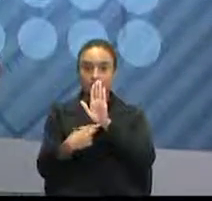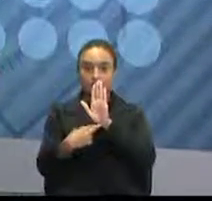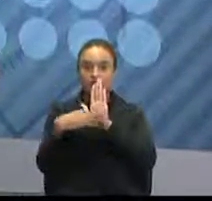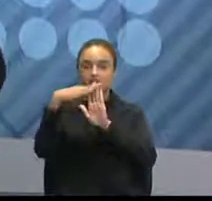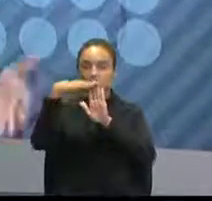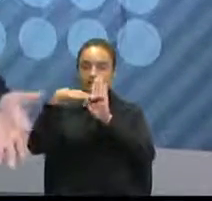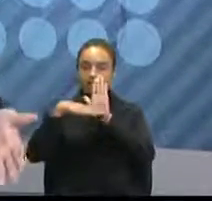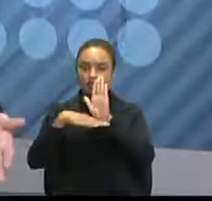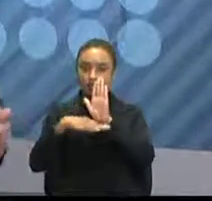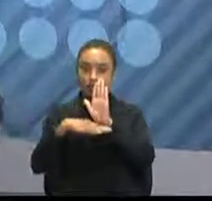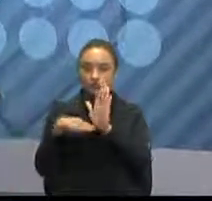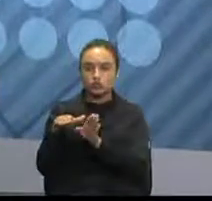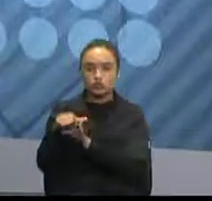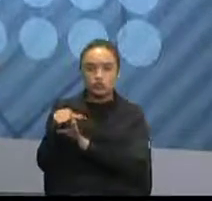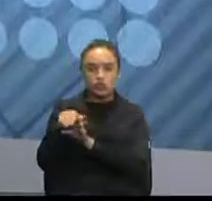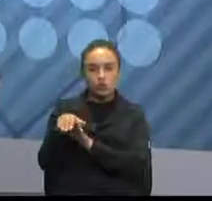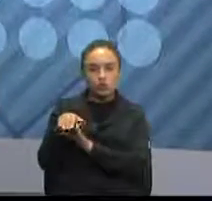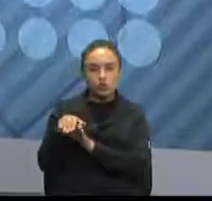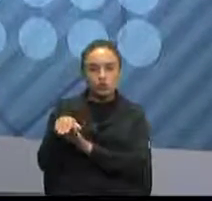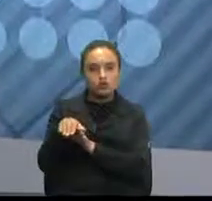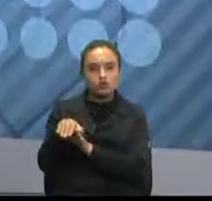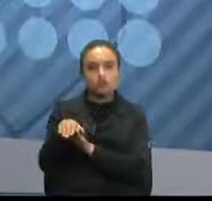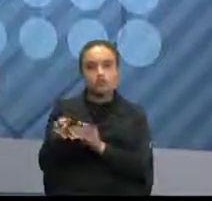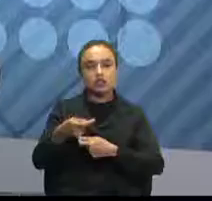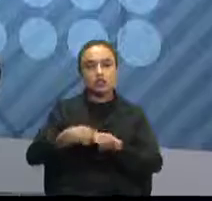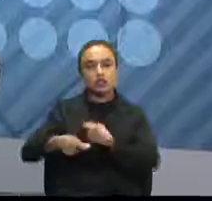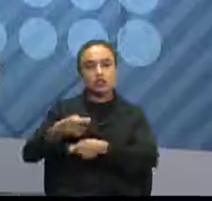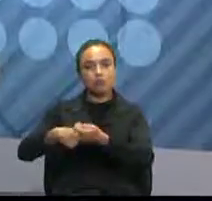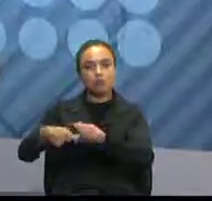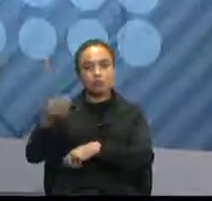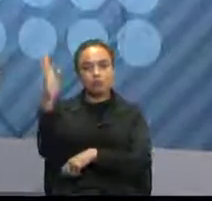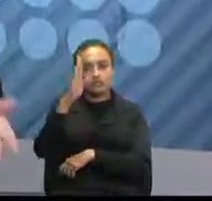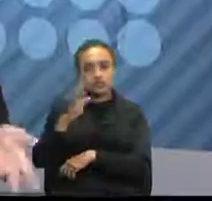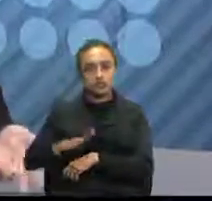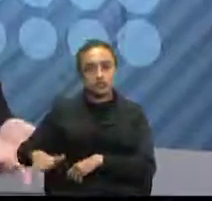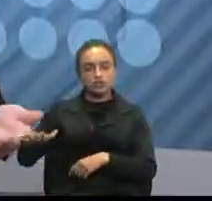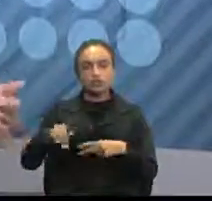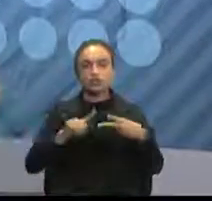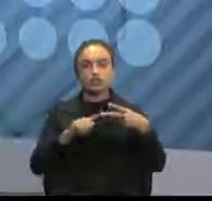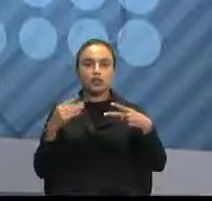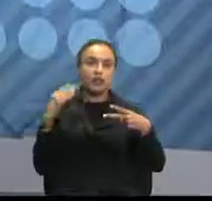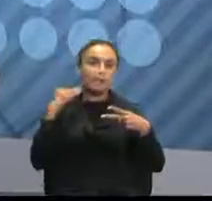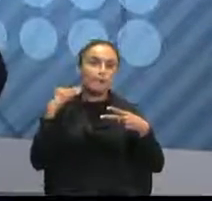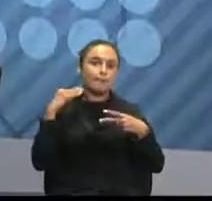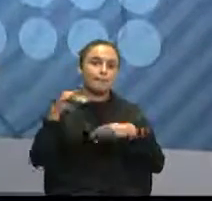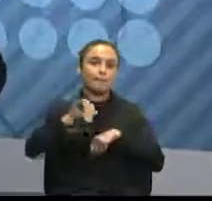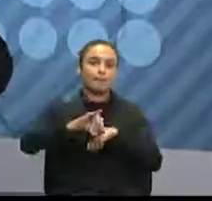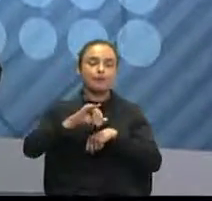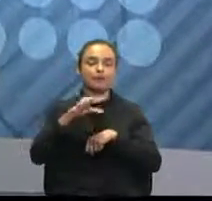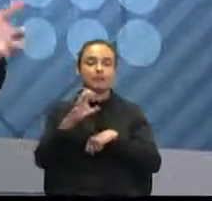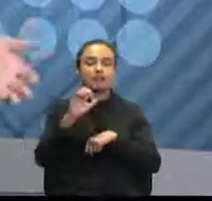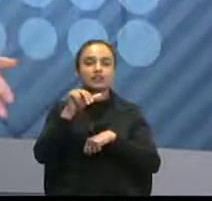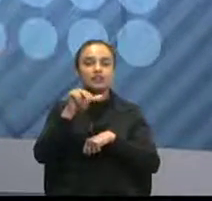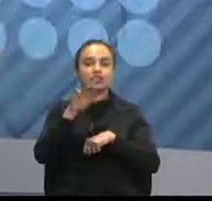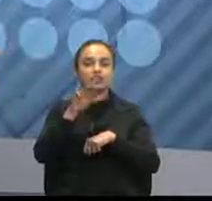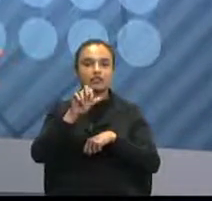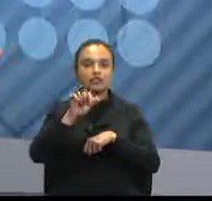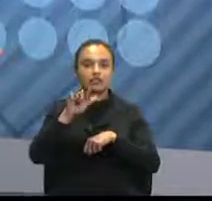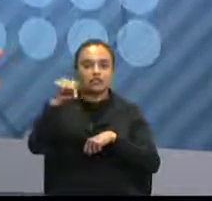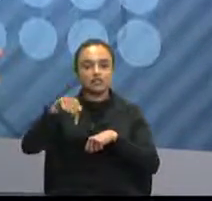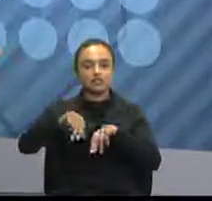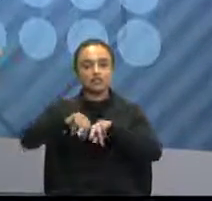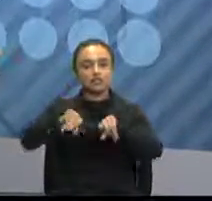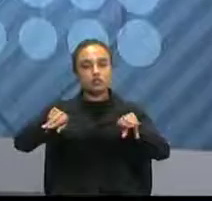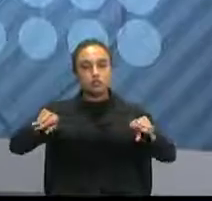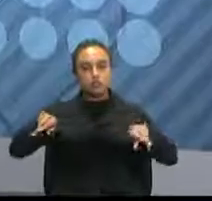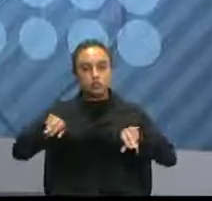conselho monetário nacional banco central falamos da cvm agora vemos a estrutura do